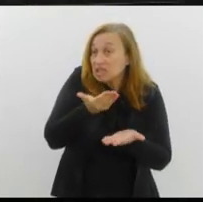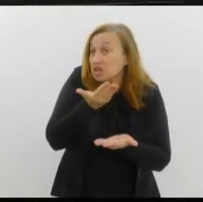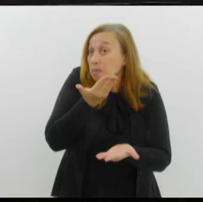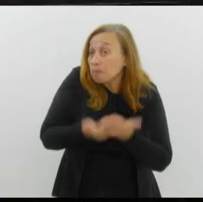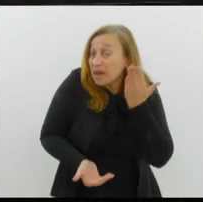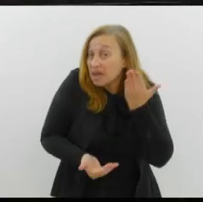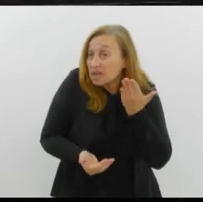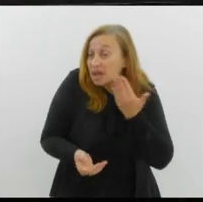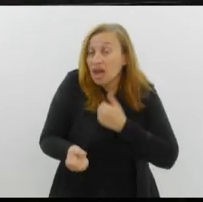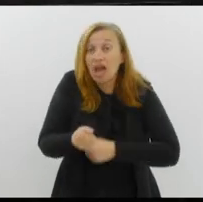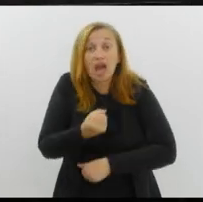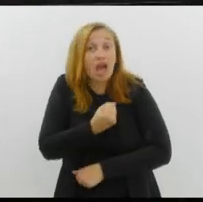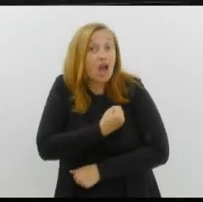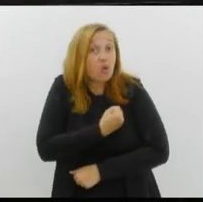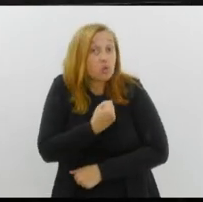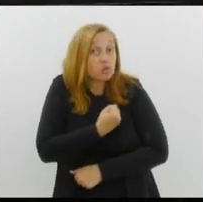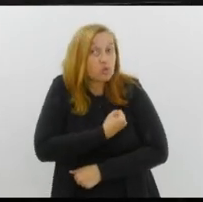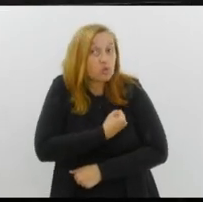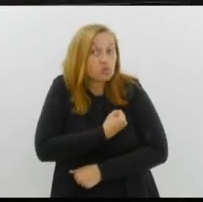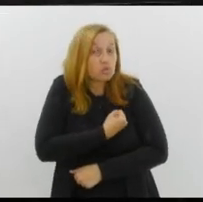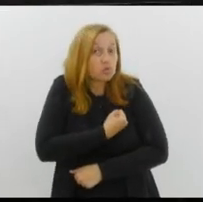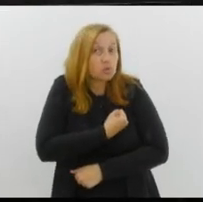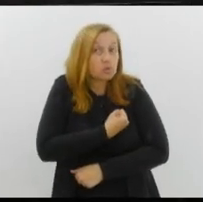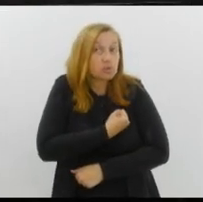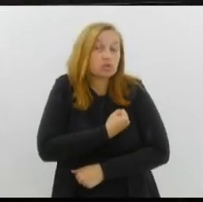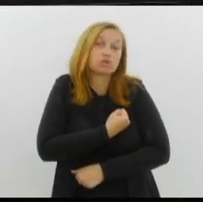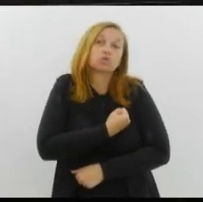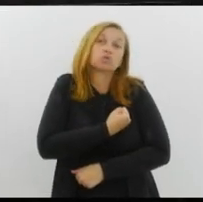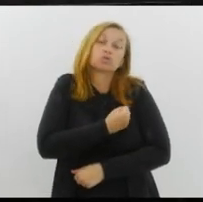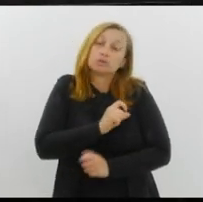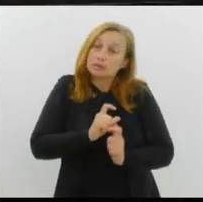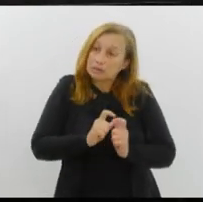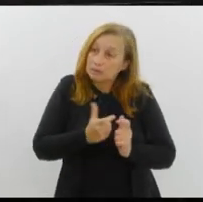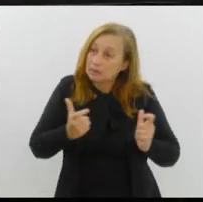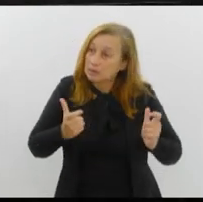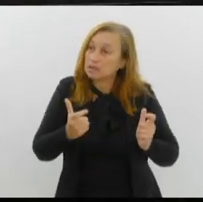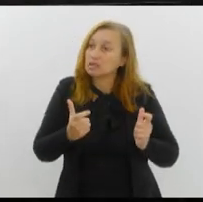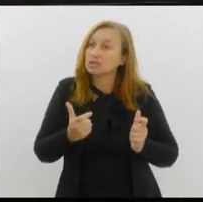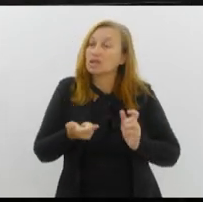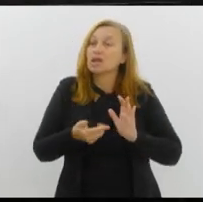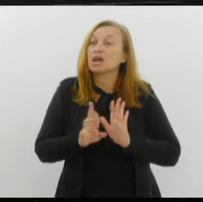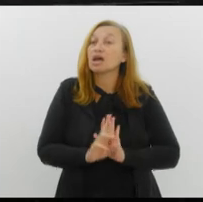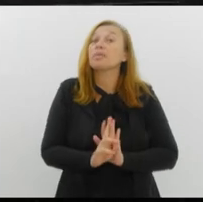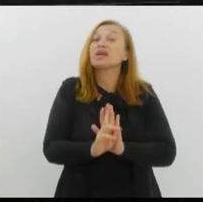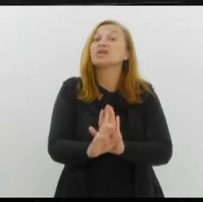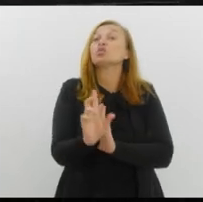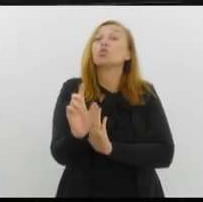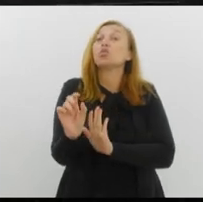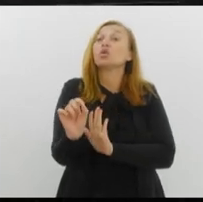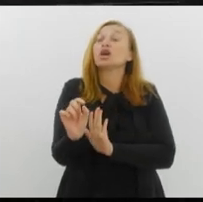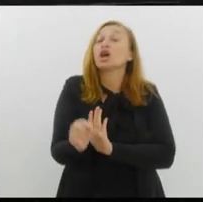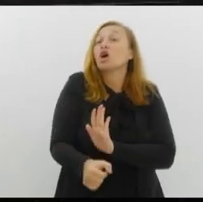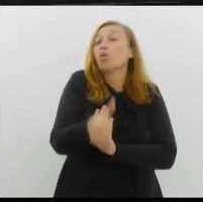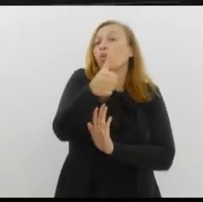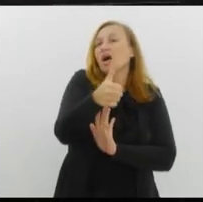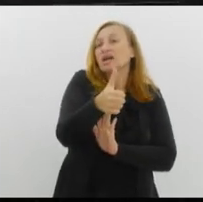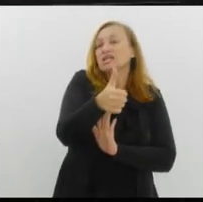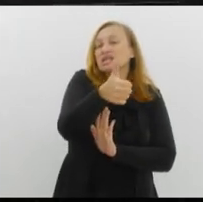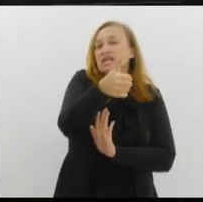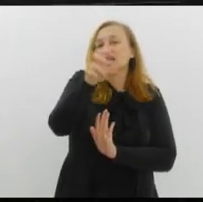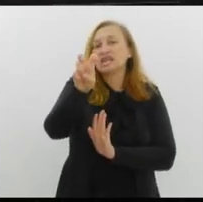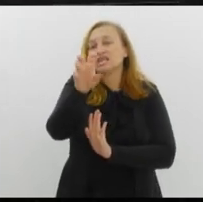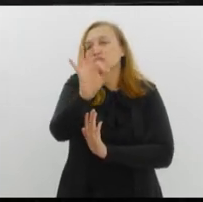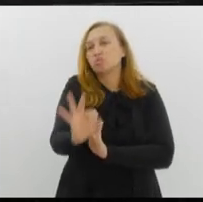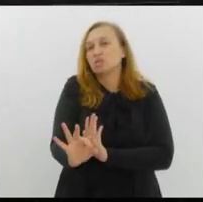um número muito, muito alto. Representa quase